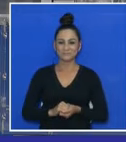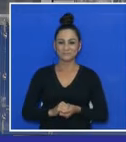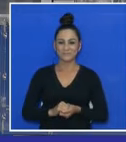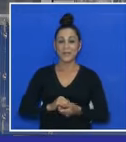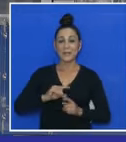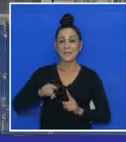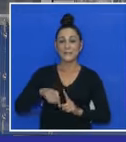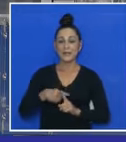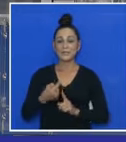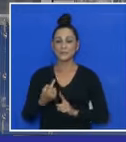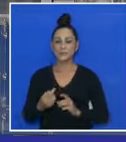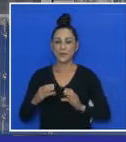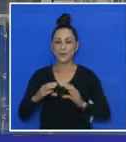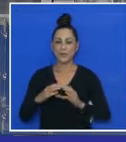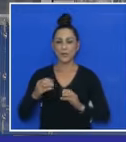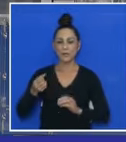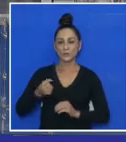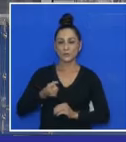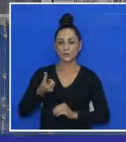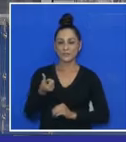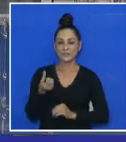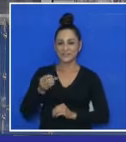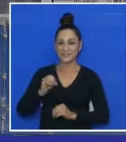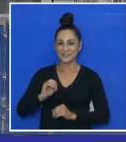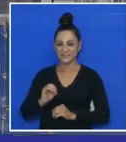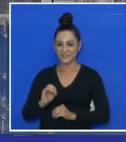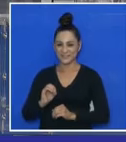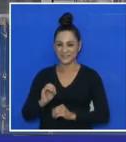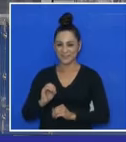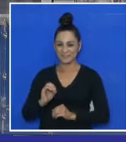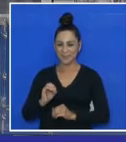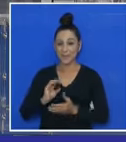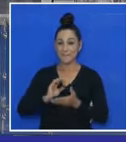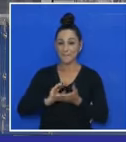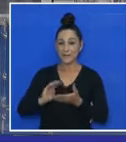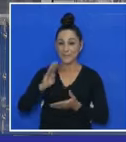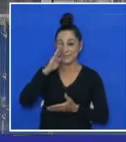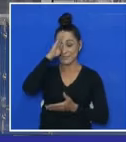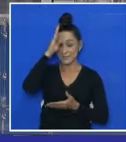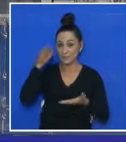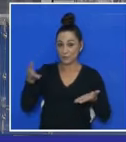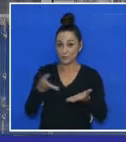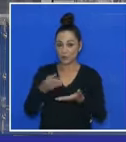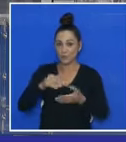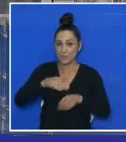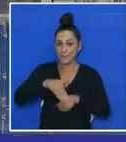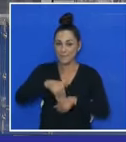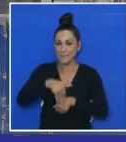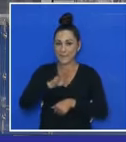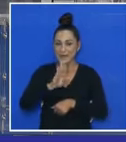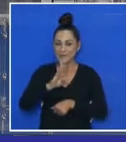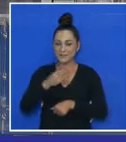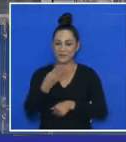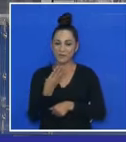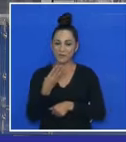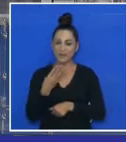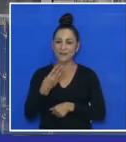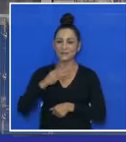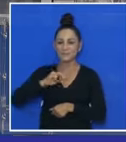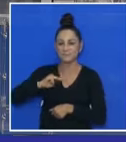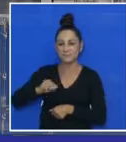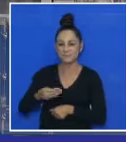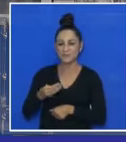Mais uma bola sorteada, número 60. Prêmio principal de hoje, de mais de 4 milhões de